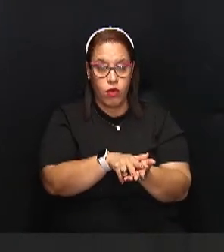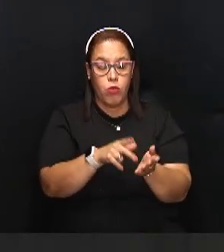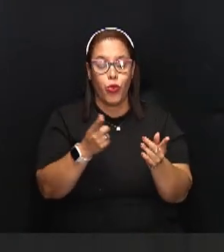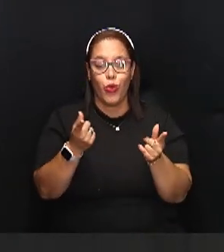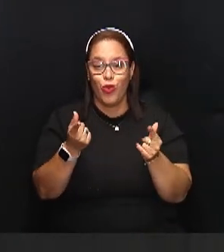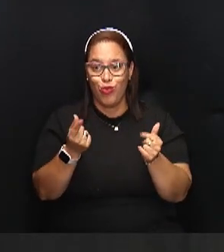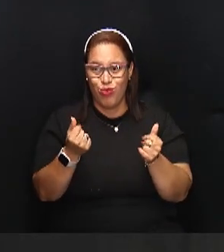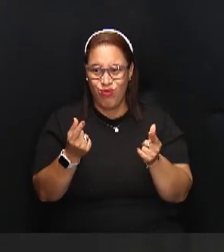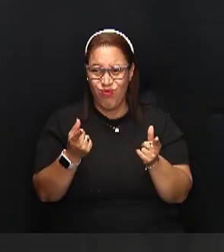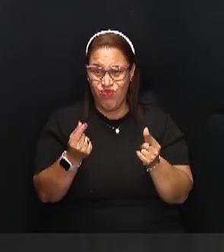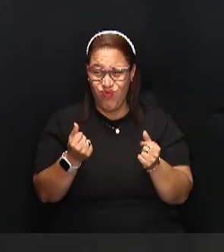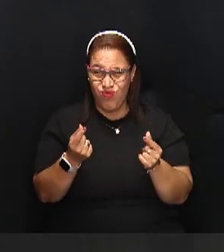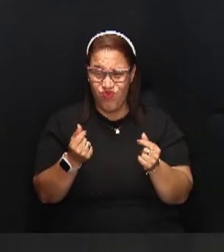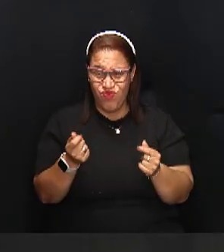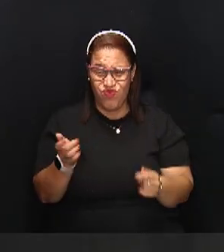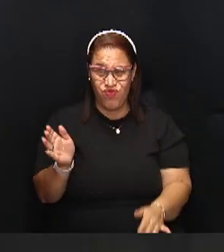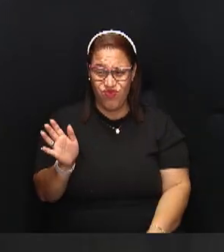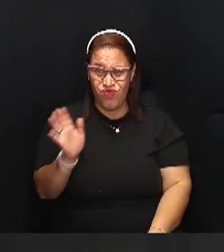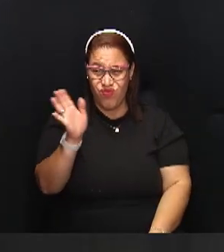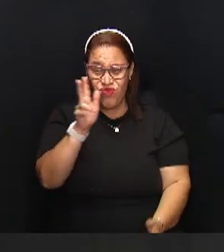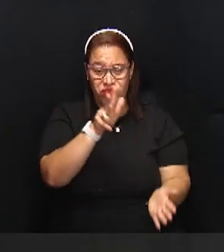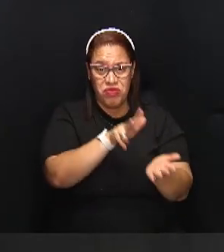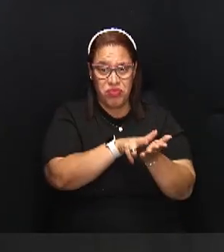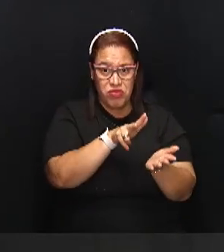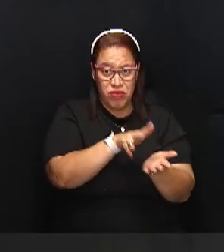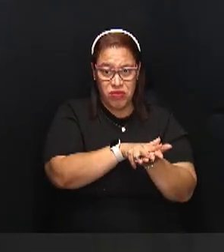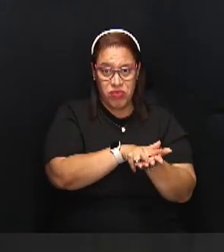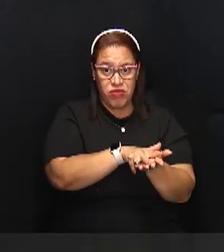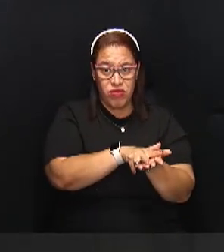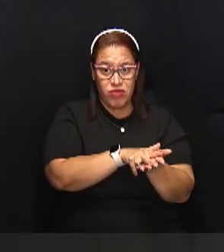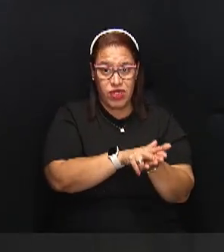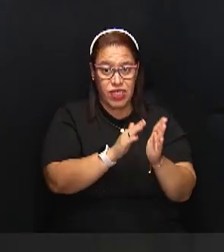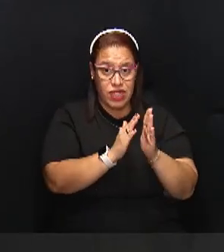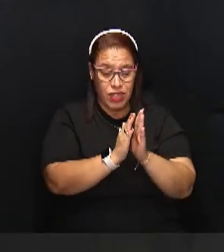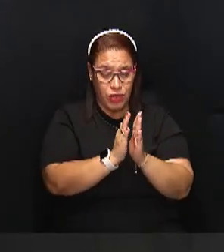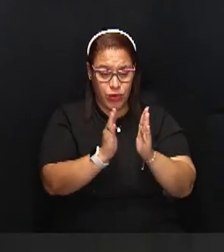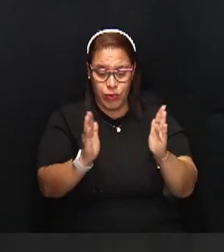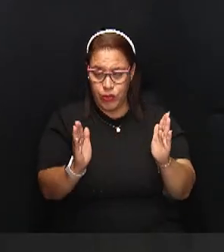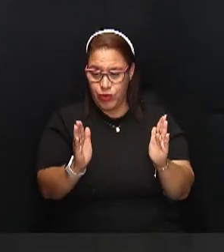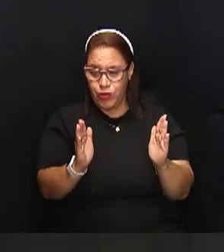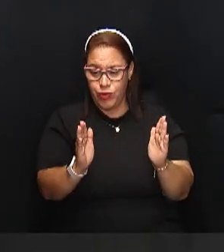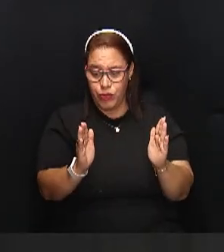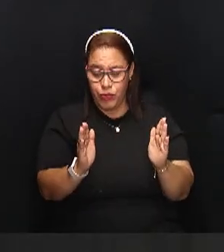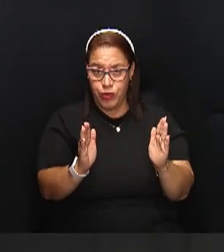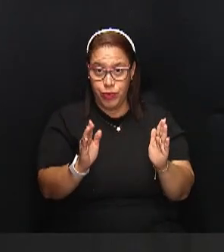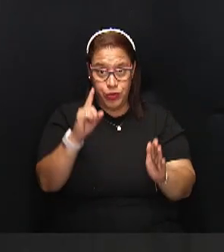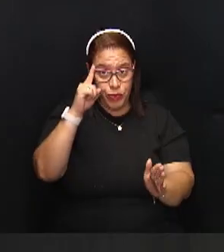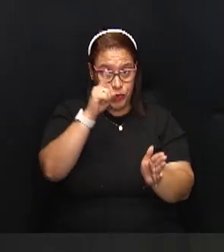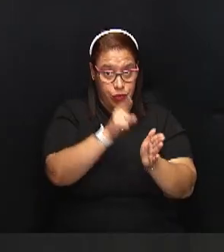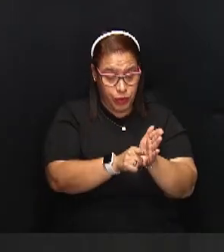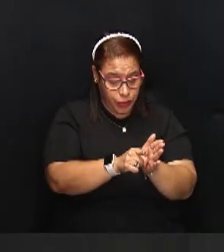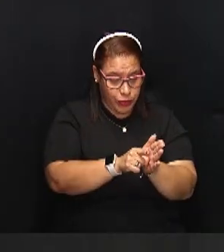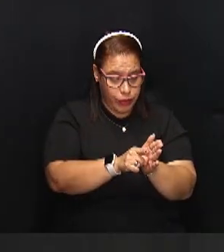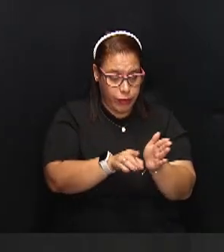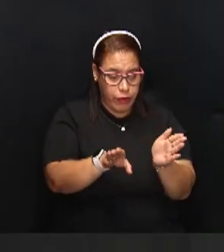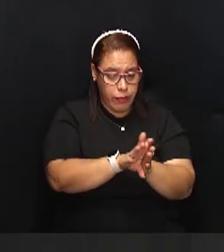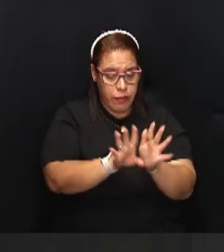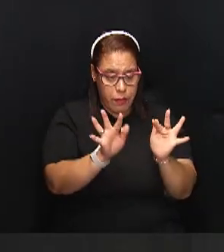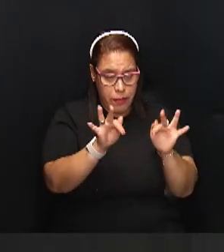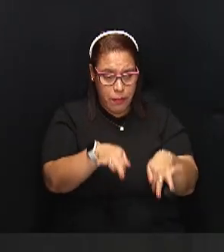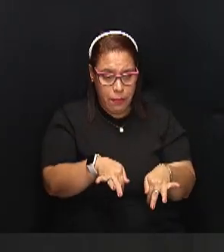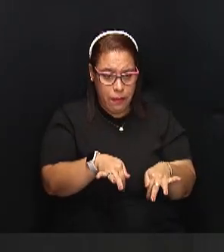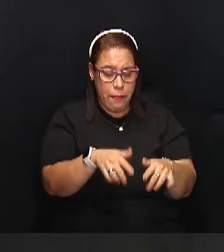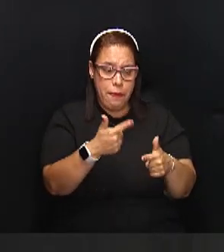para o poder público, demandando internação, demandando aí um tempo muito grande, desde do diagnóstico até a resolução do